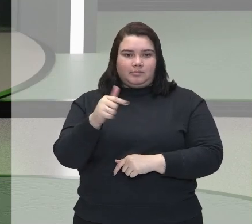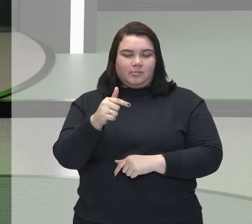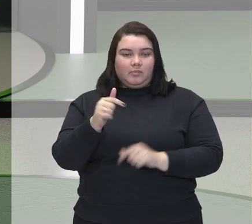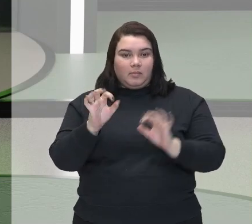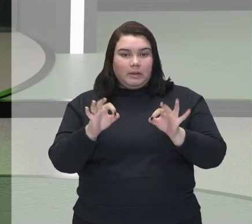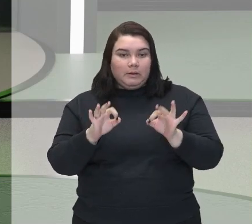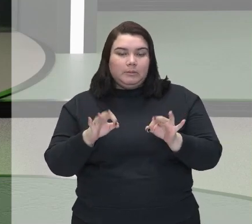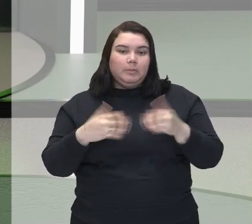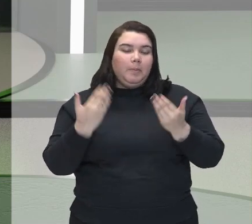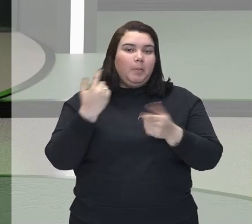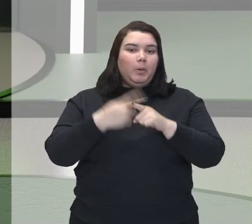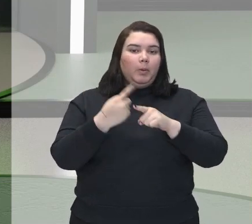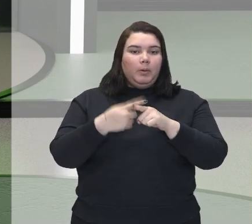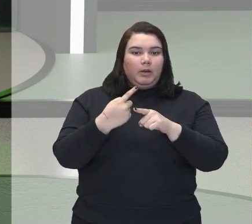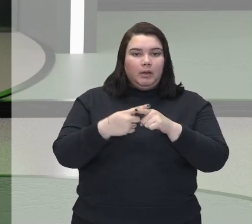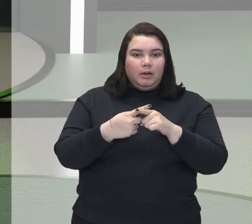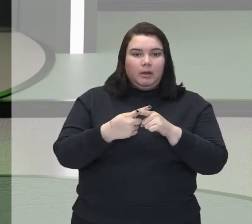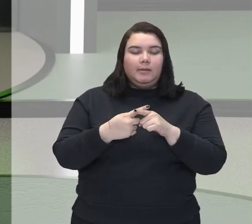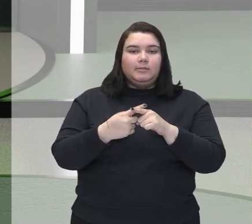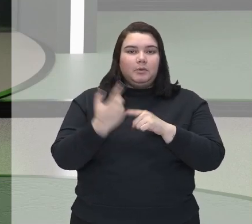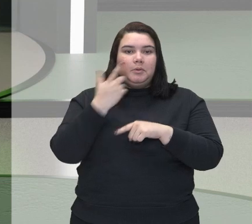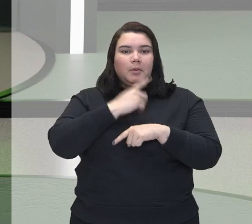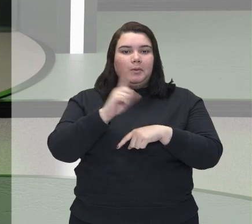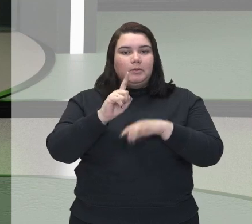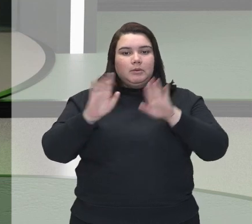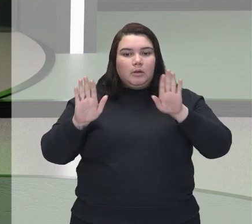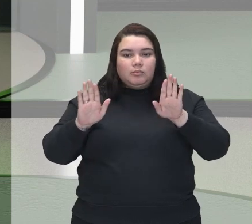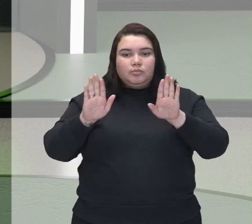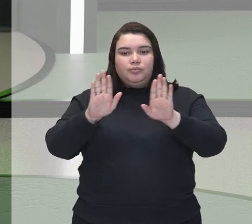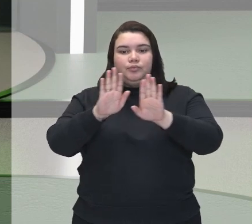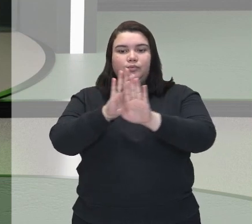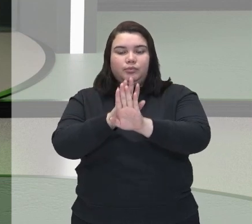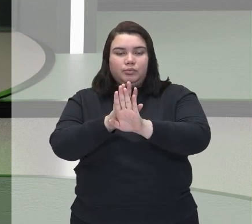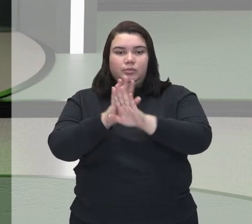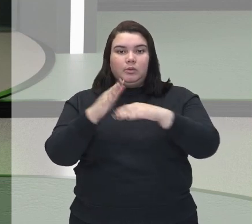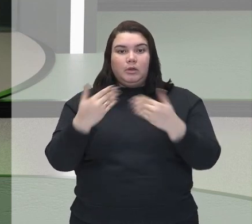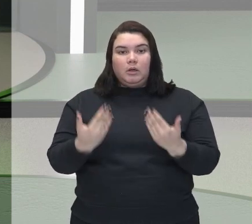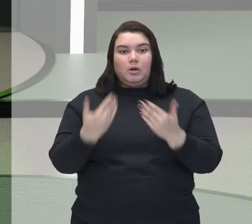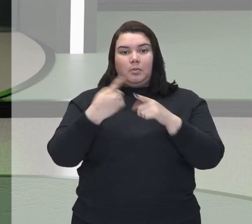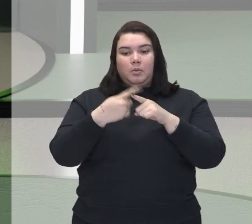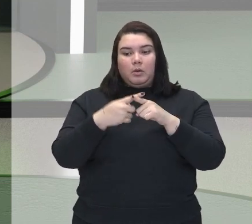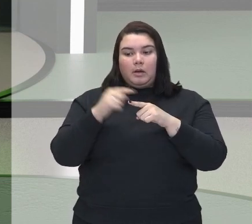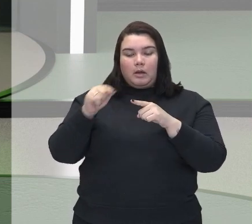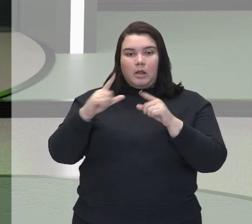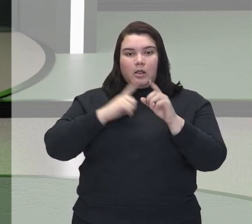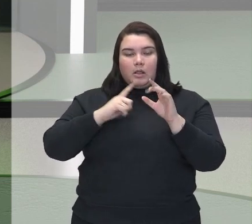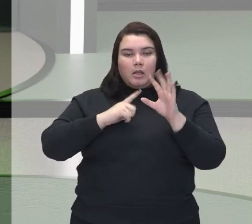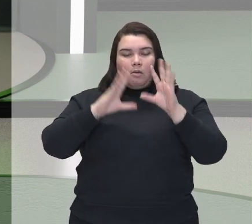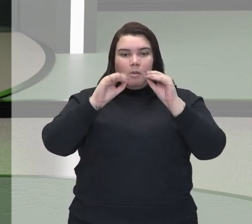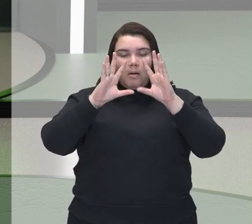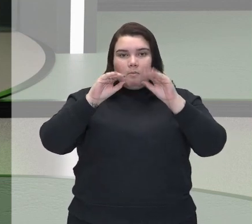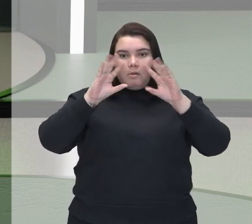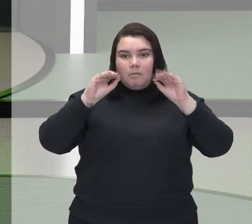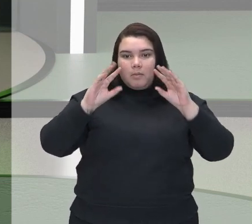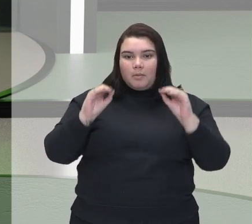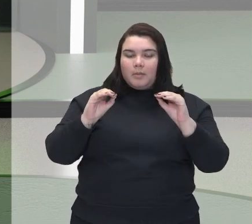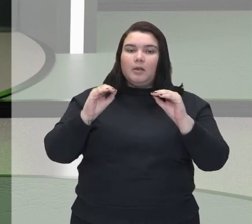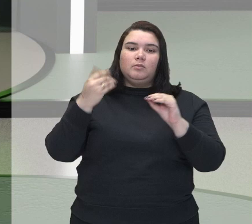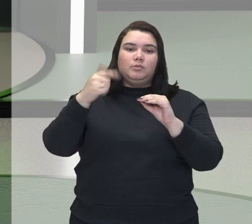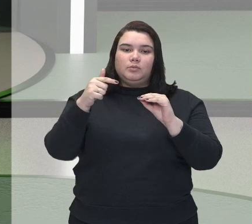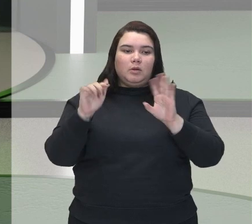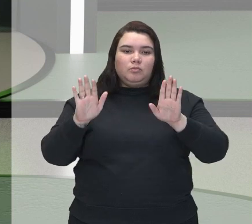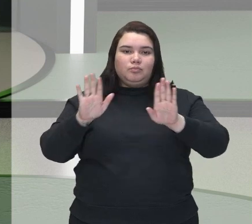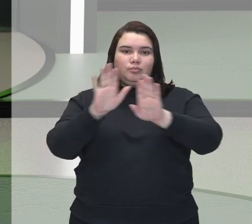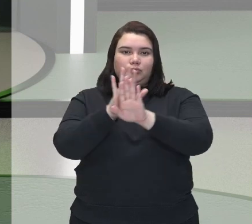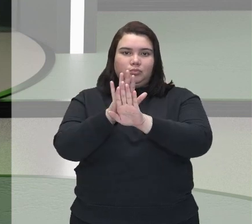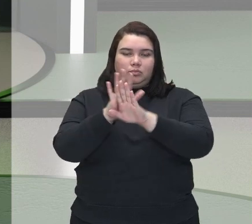carbonos, ele não fica bem encaixadinho. Então, quer dizer que nessa parte que está piscando, eles não se encaixam, quer